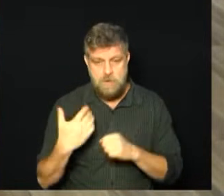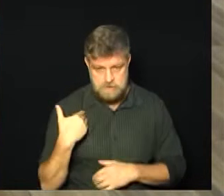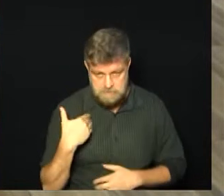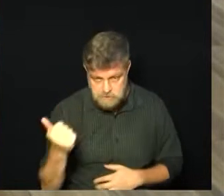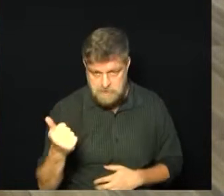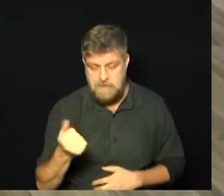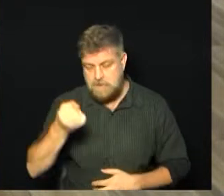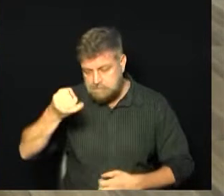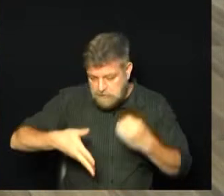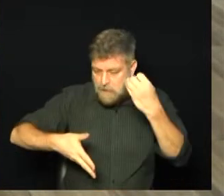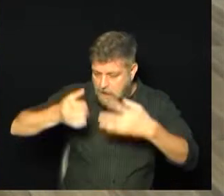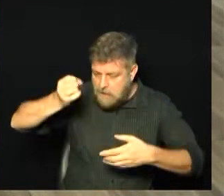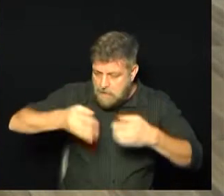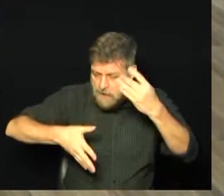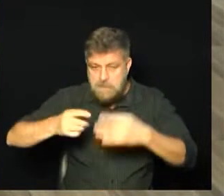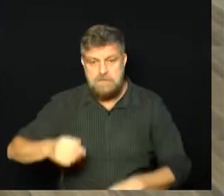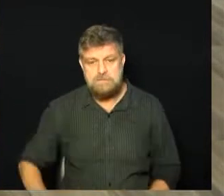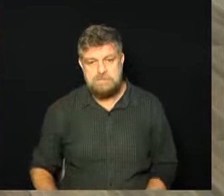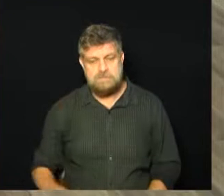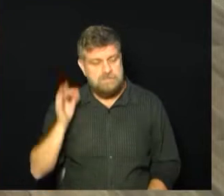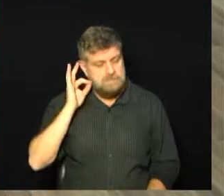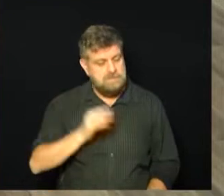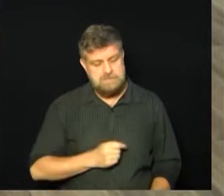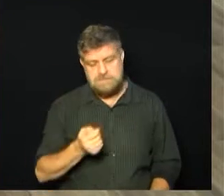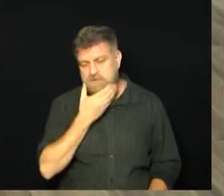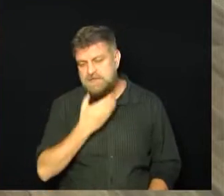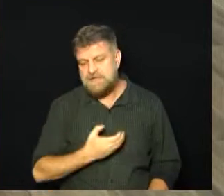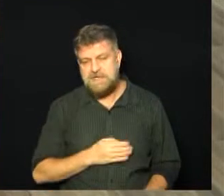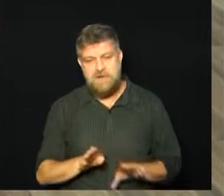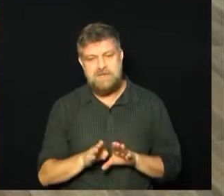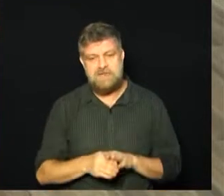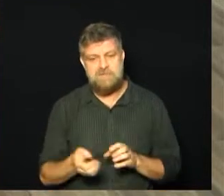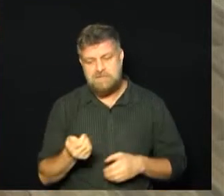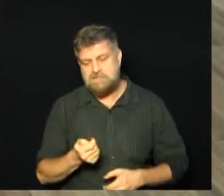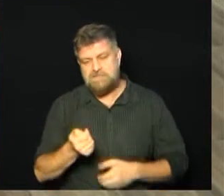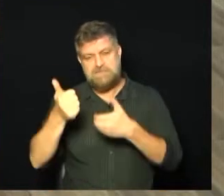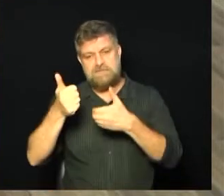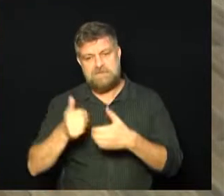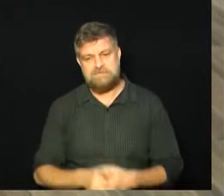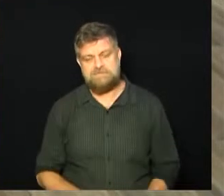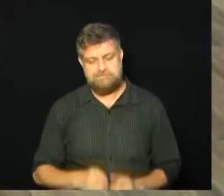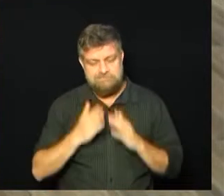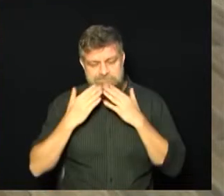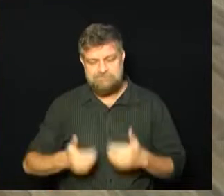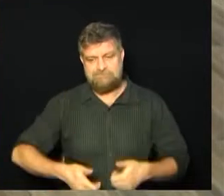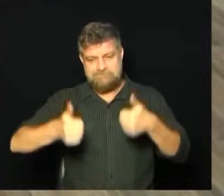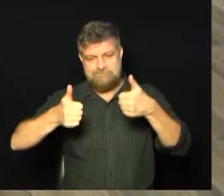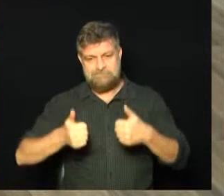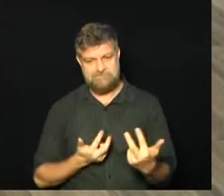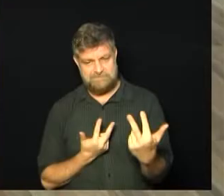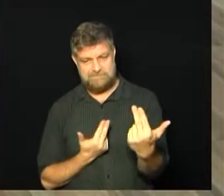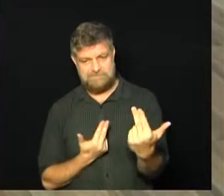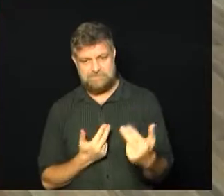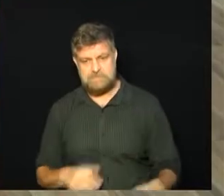né? Eu desejo a vocês um ótimo Natal e um bom Réveillon aí, tudo de melhor para vocês. Para você também, doutor.